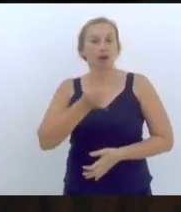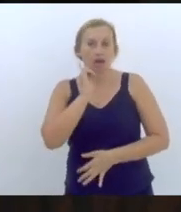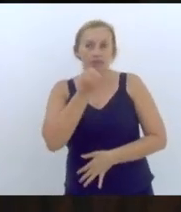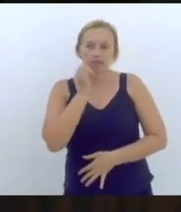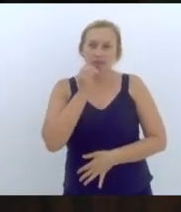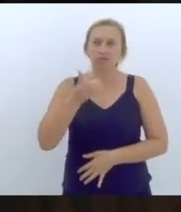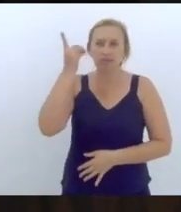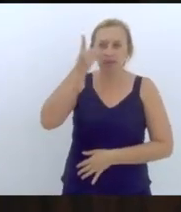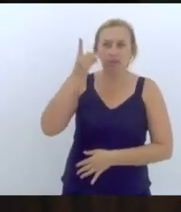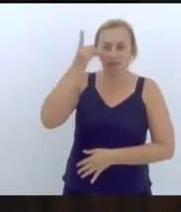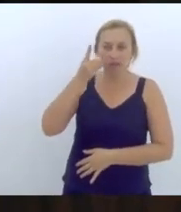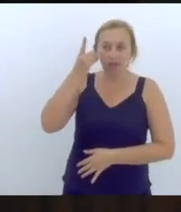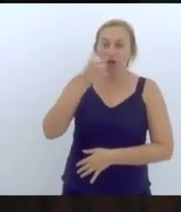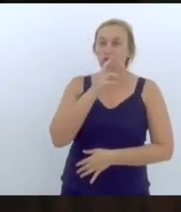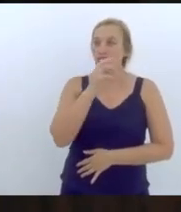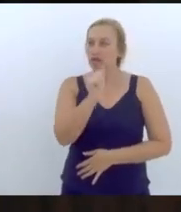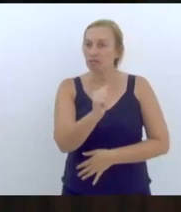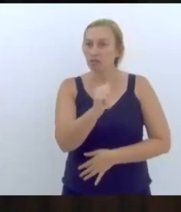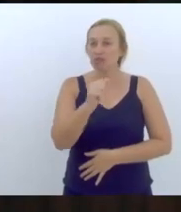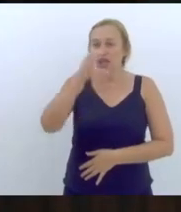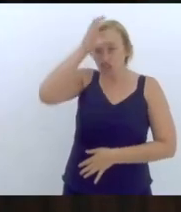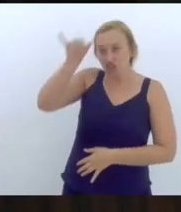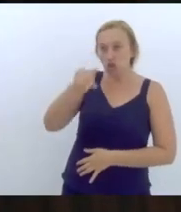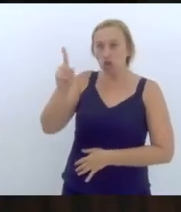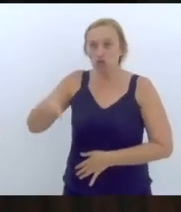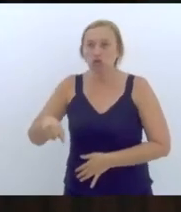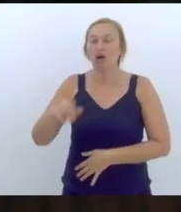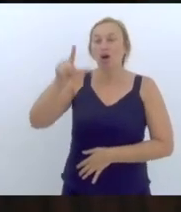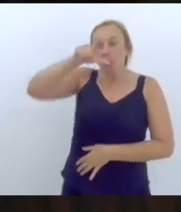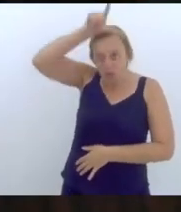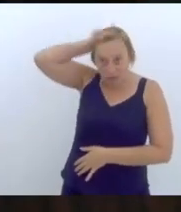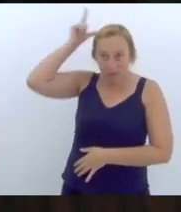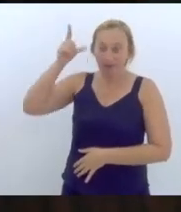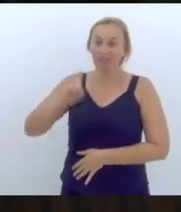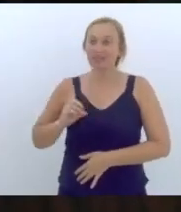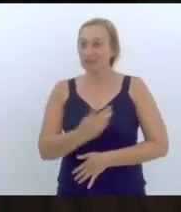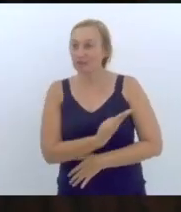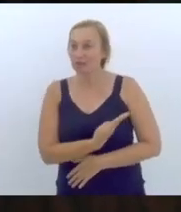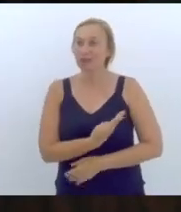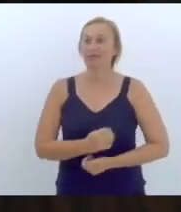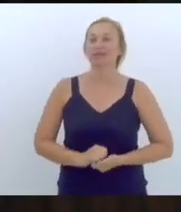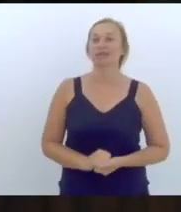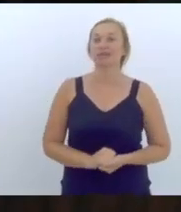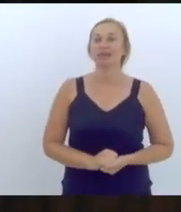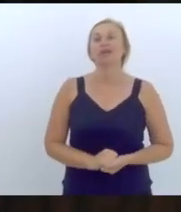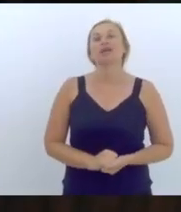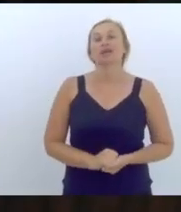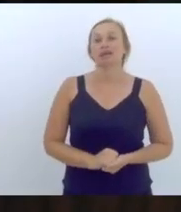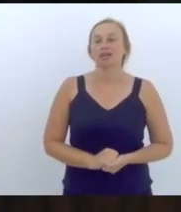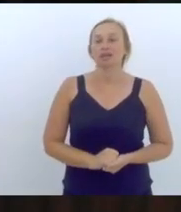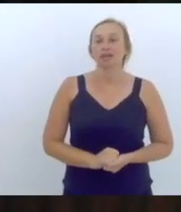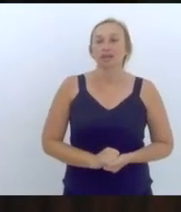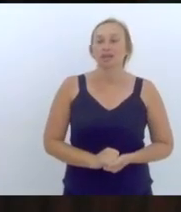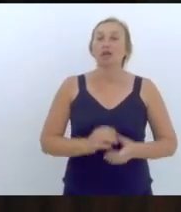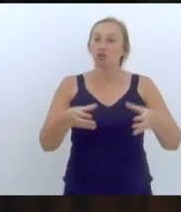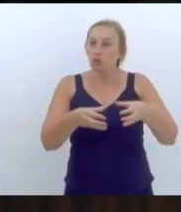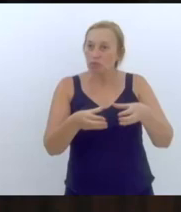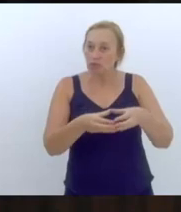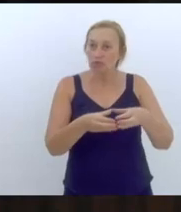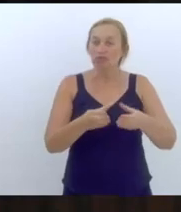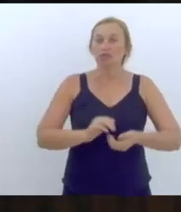Relatores, deputados Rodrigo Amorim, Tia Ju, Luiz Paulo e Dani Balbi. Pendendo de pareceres das